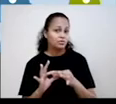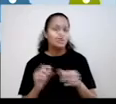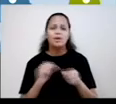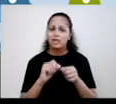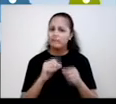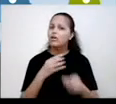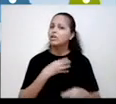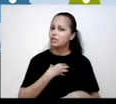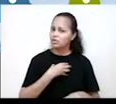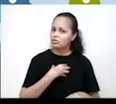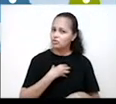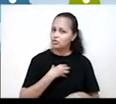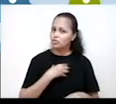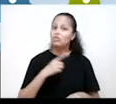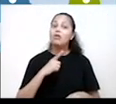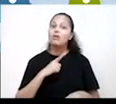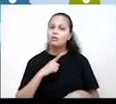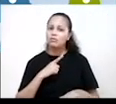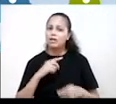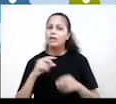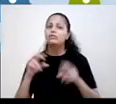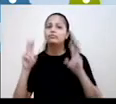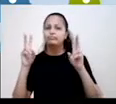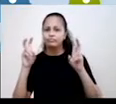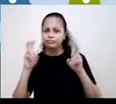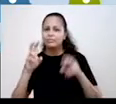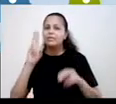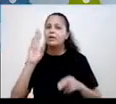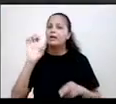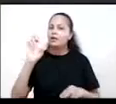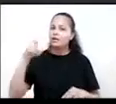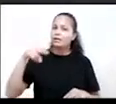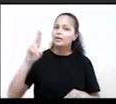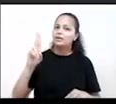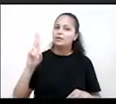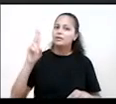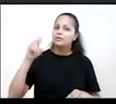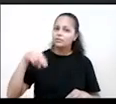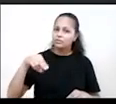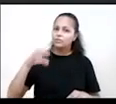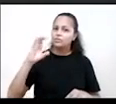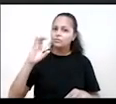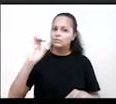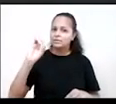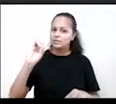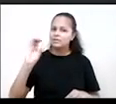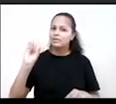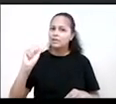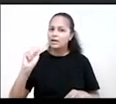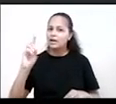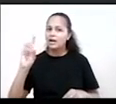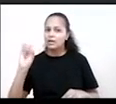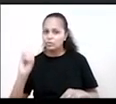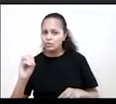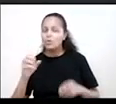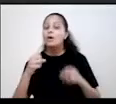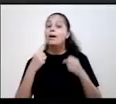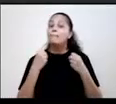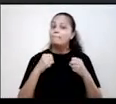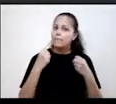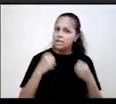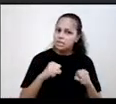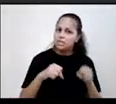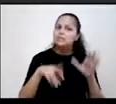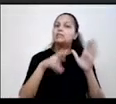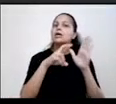sentido, eu tenho um enunciado. E para que haja esse enunciado, eu tenho algumas regras.